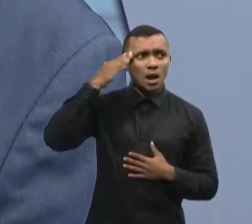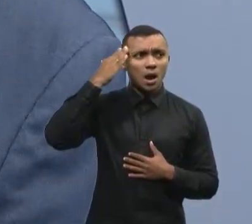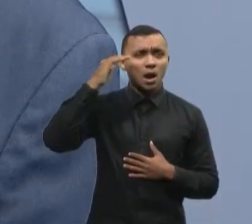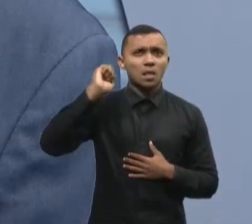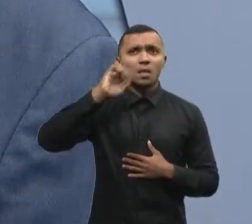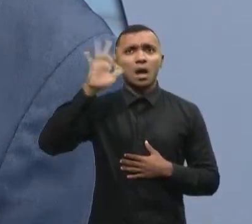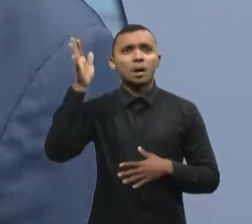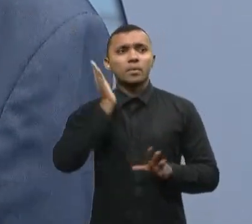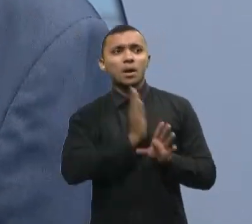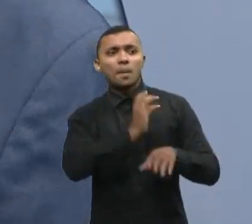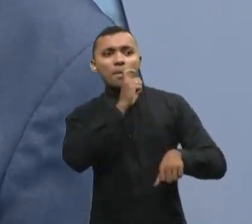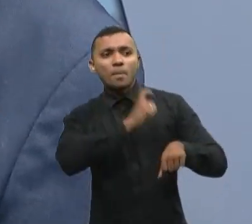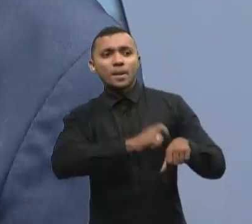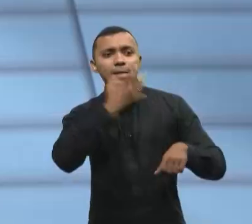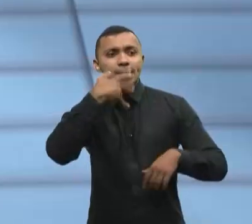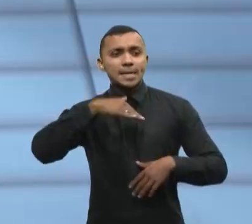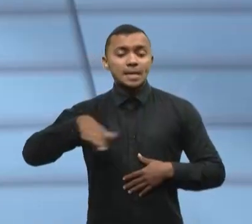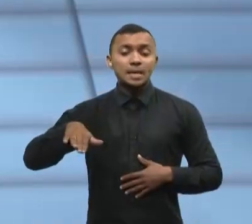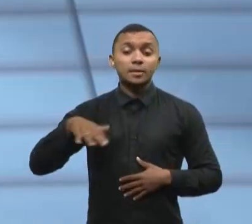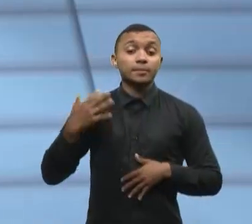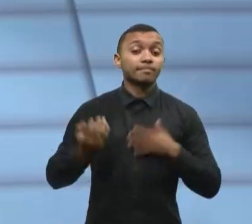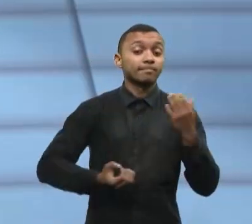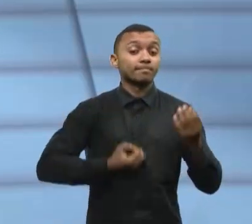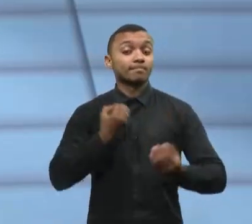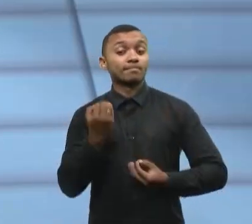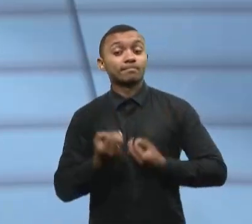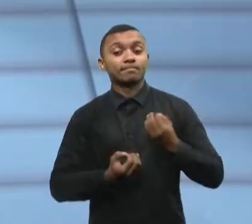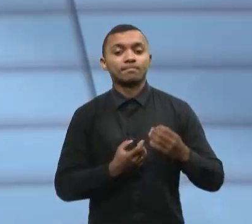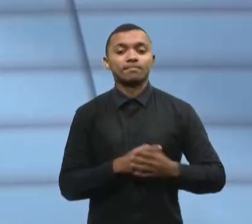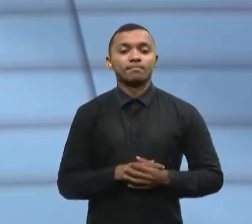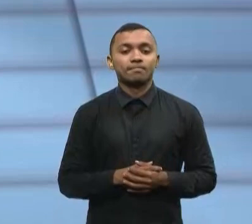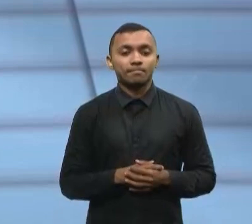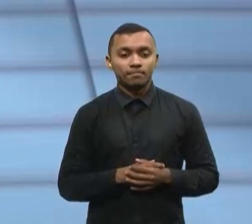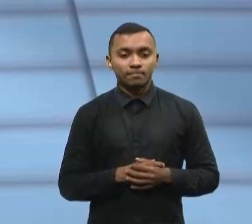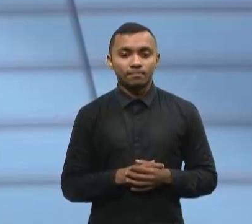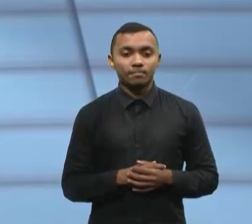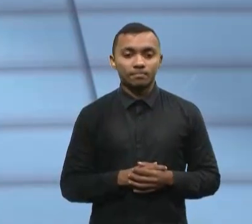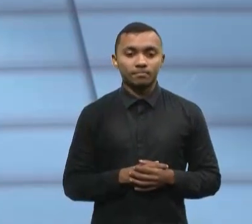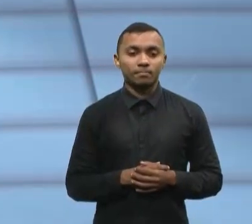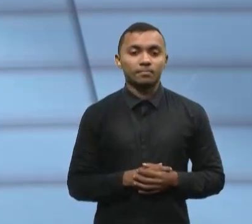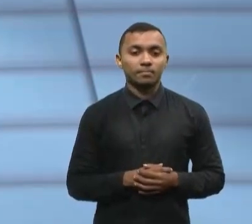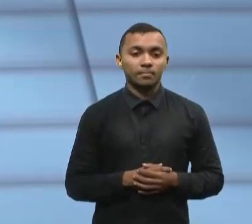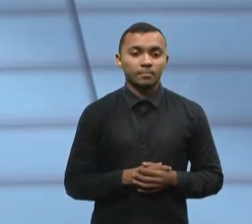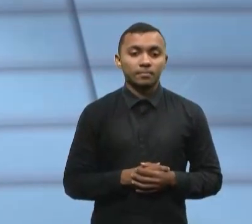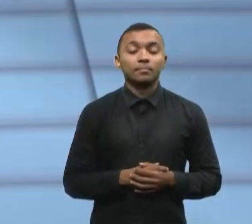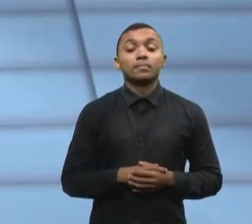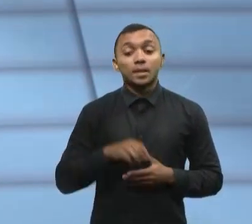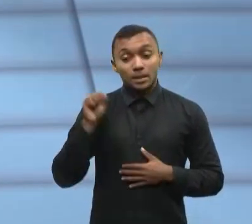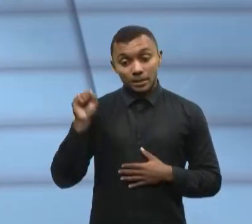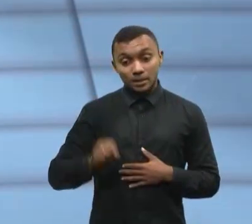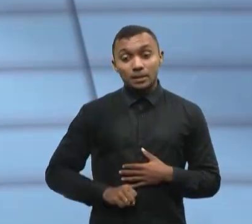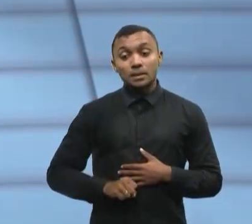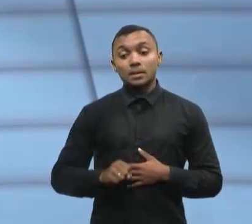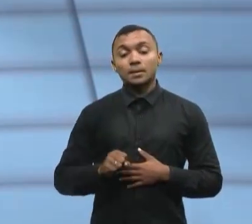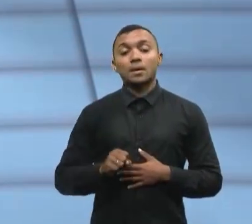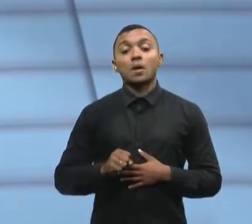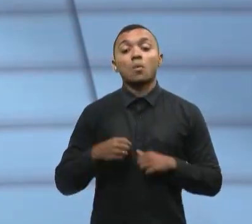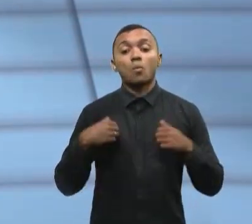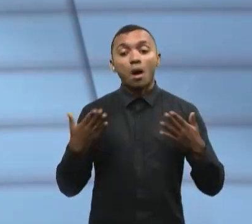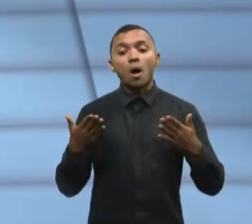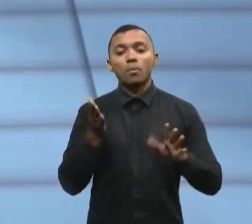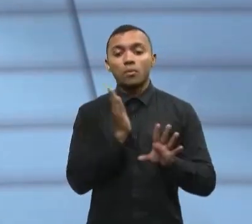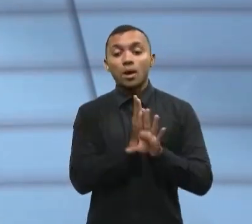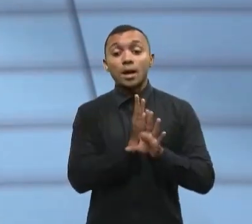o momento da criança? Demais. E a sensibilidade. A base disso vem da família, né? Primeiro, da